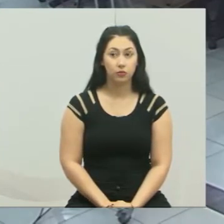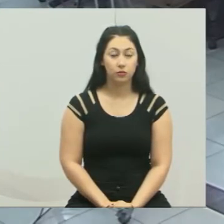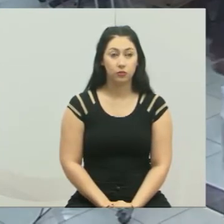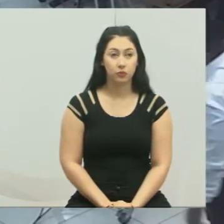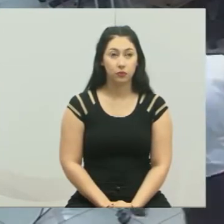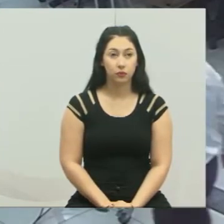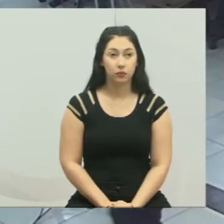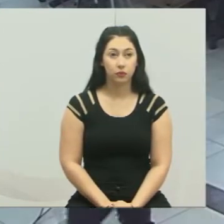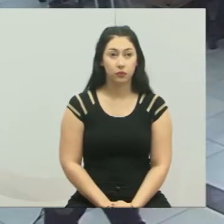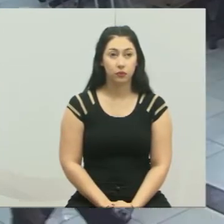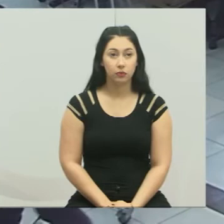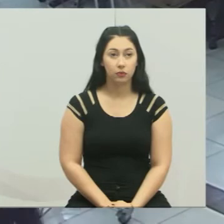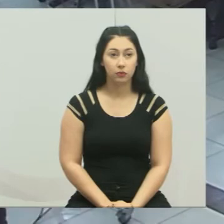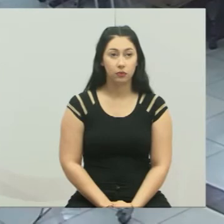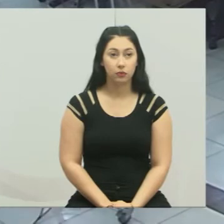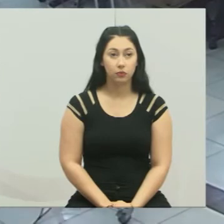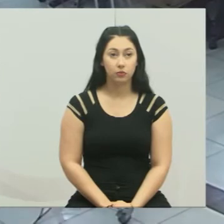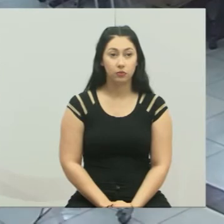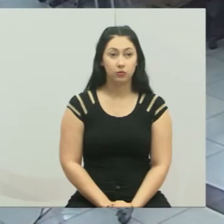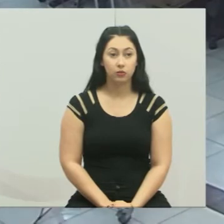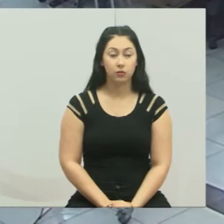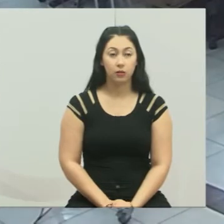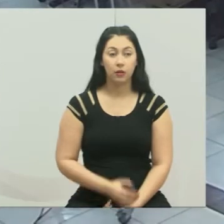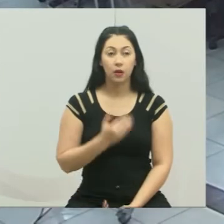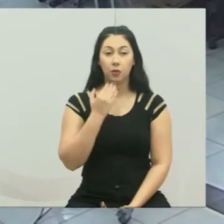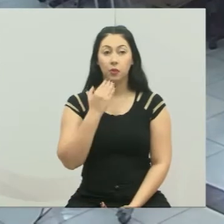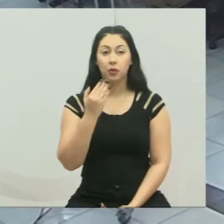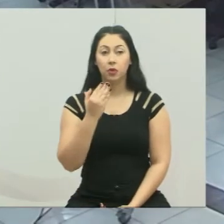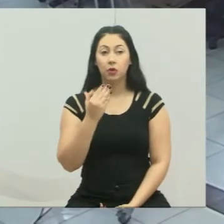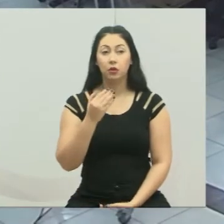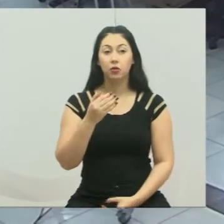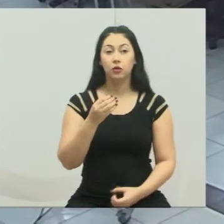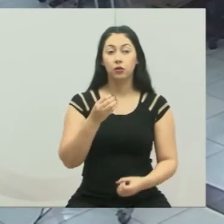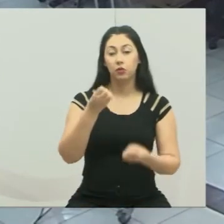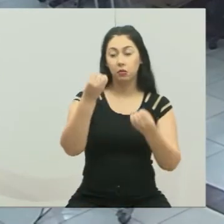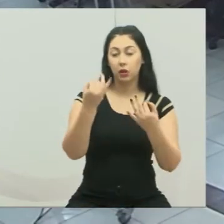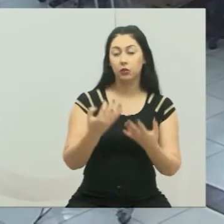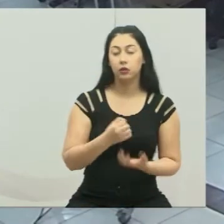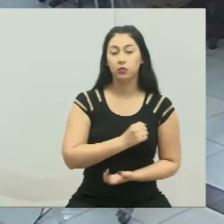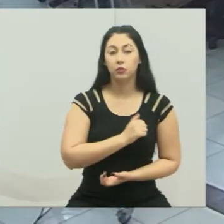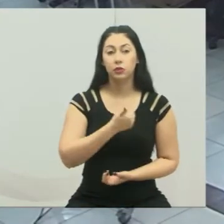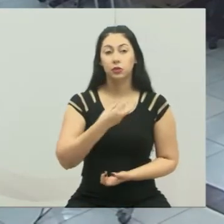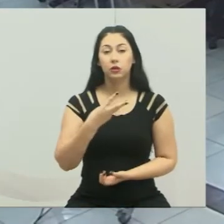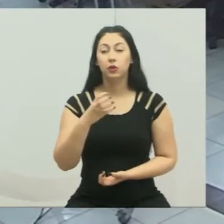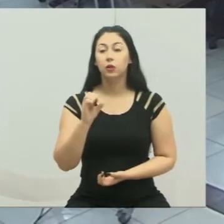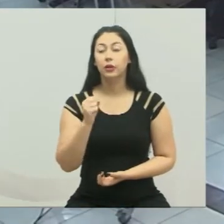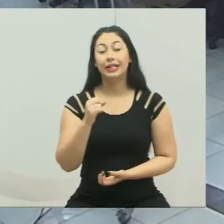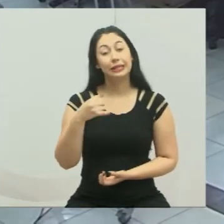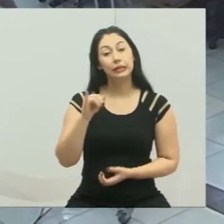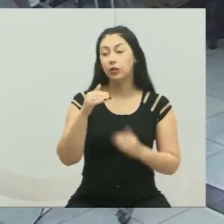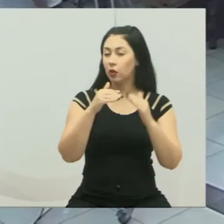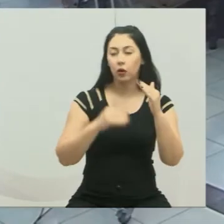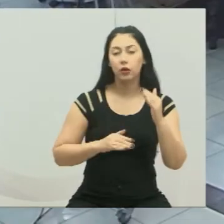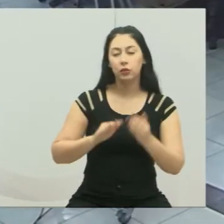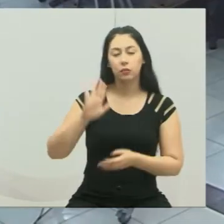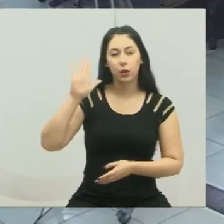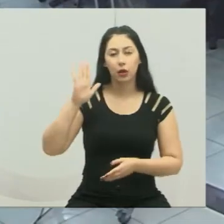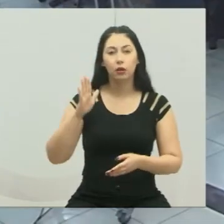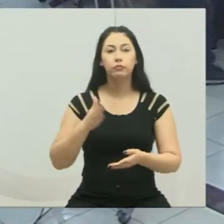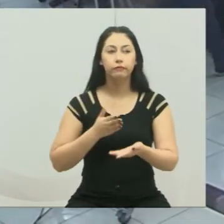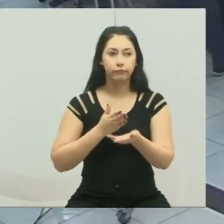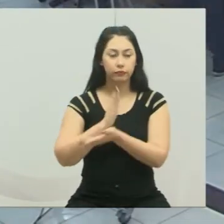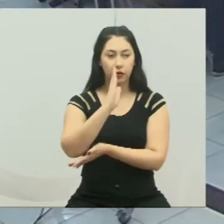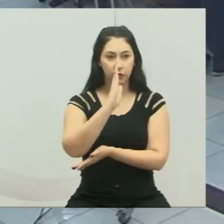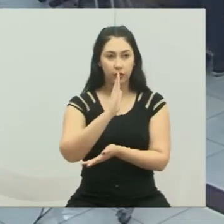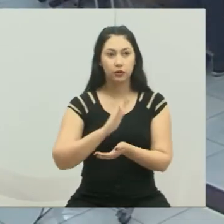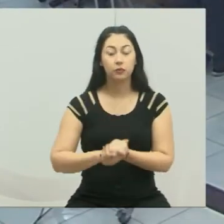138. Pedido de informações número 138 em votação. Os vereadores contrários se manifestam levantando o braço. Pedido de informações